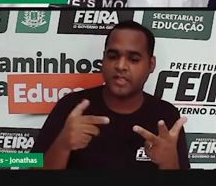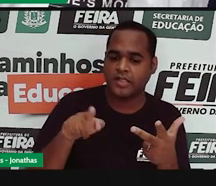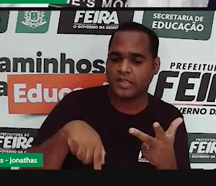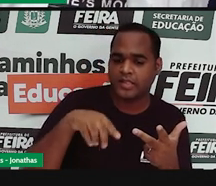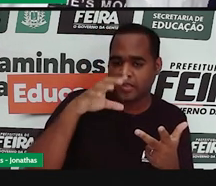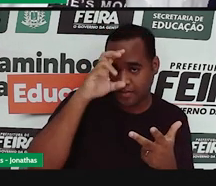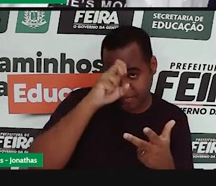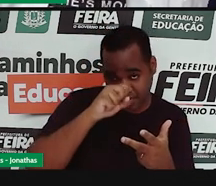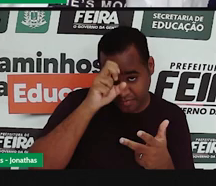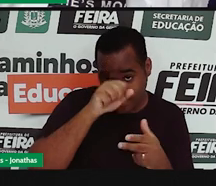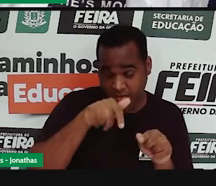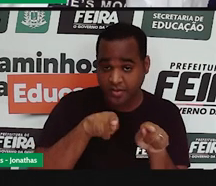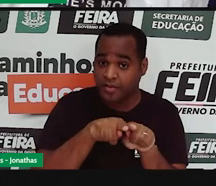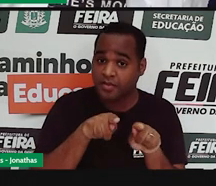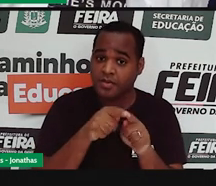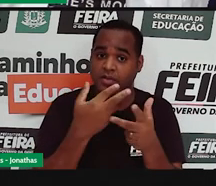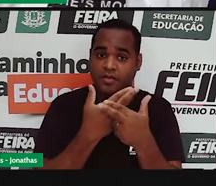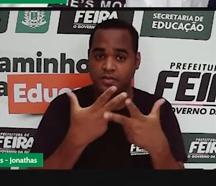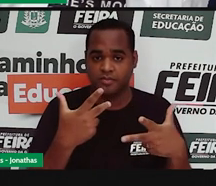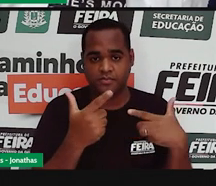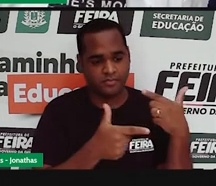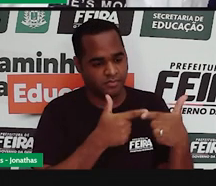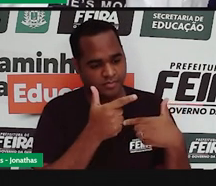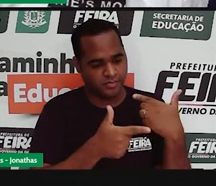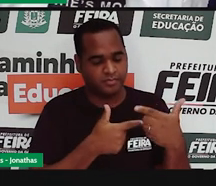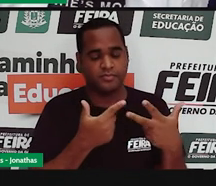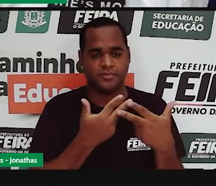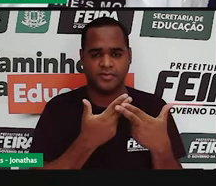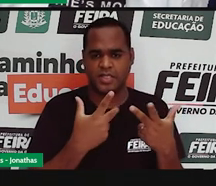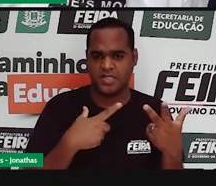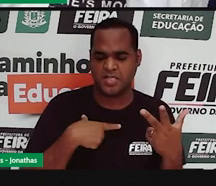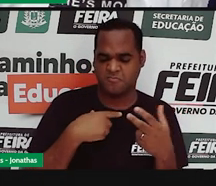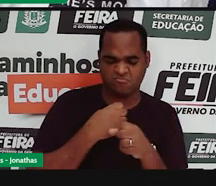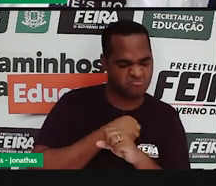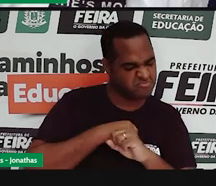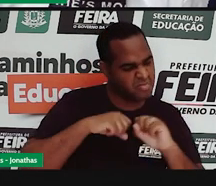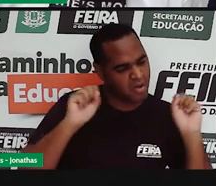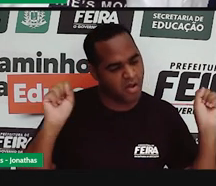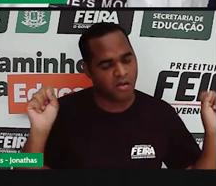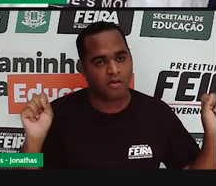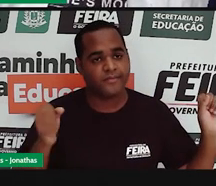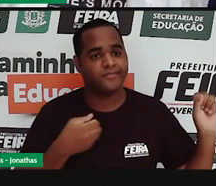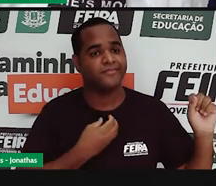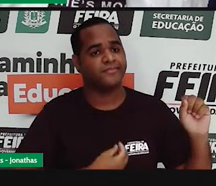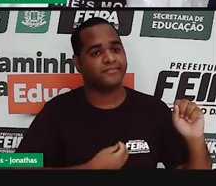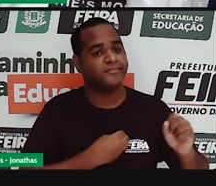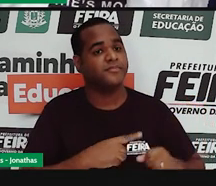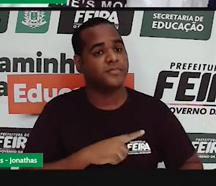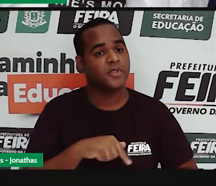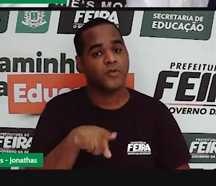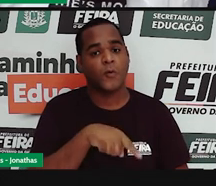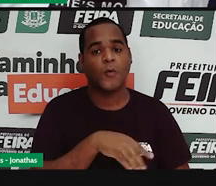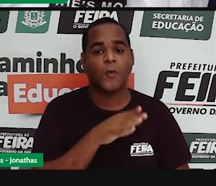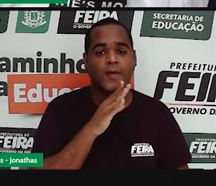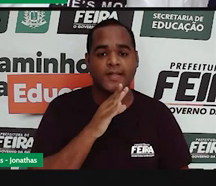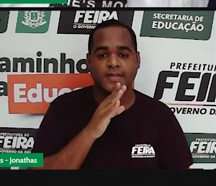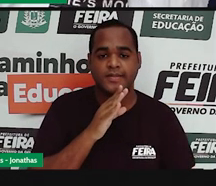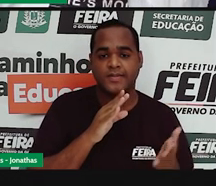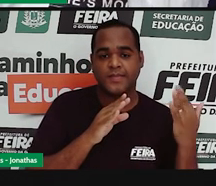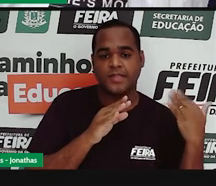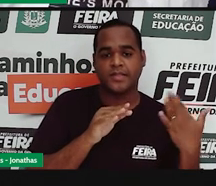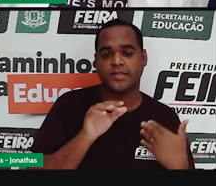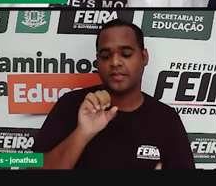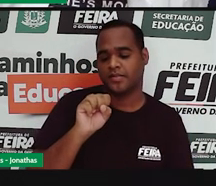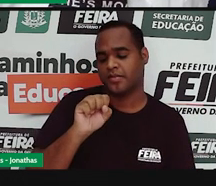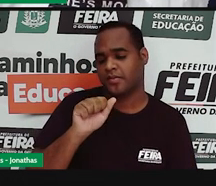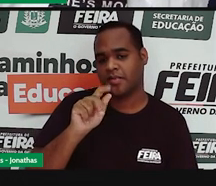escravizados jamais se submetiam à escravidão de bom grado. Eles sempre se rebelavam, sempre protestavam, e conhecemos a Revolta de Espartacos, que